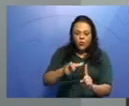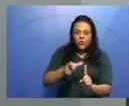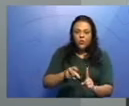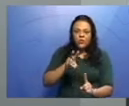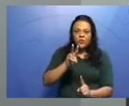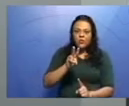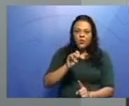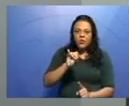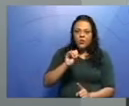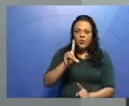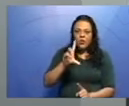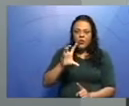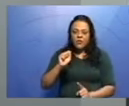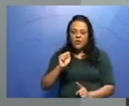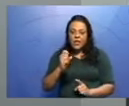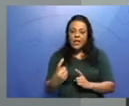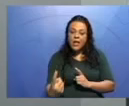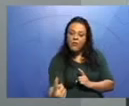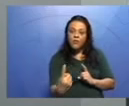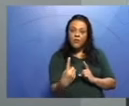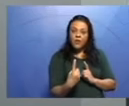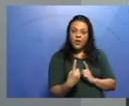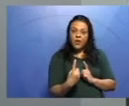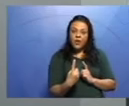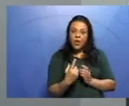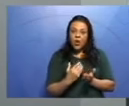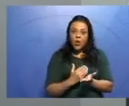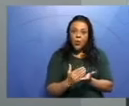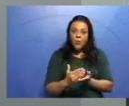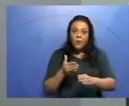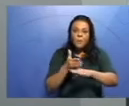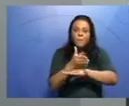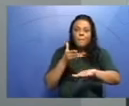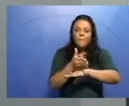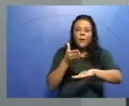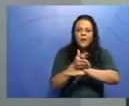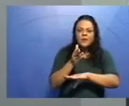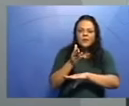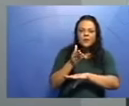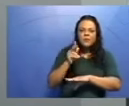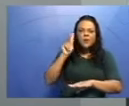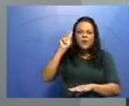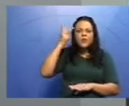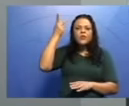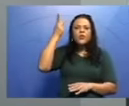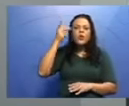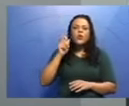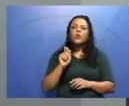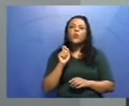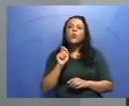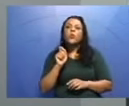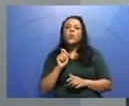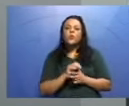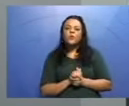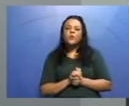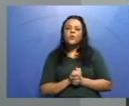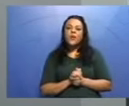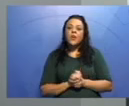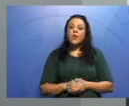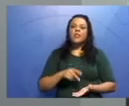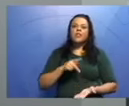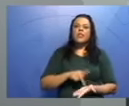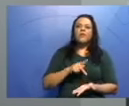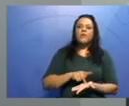que Vilela poderá desempenhar na história e a frase interrompida pelas reticências. Na realidade, Machado